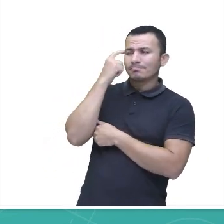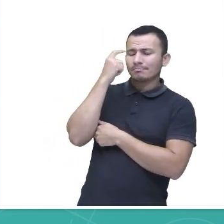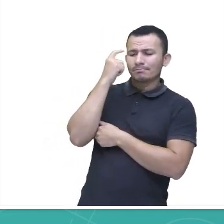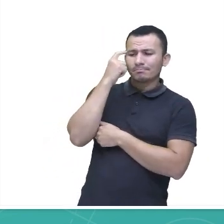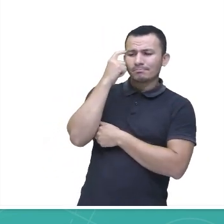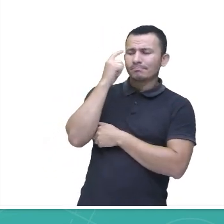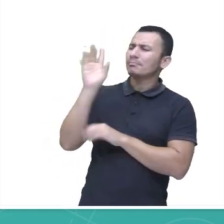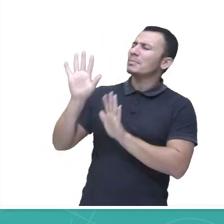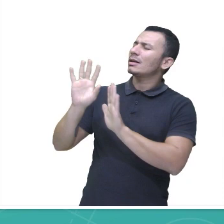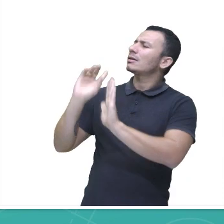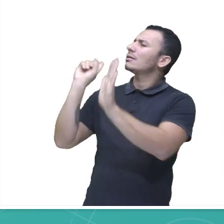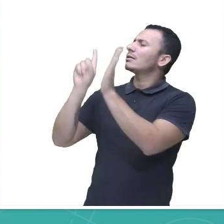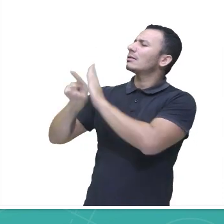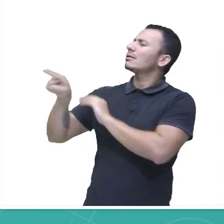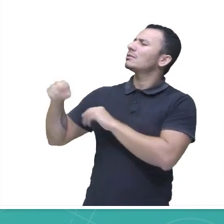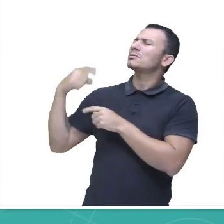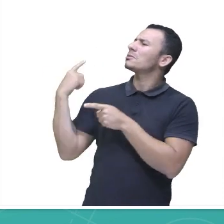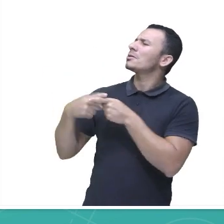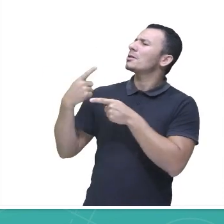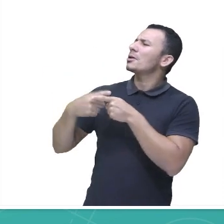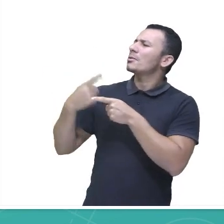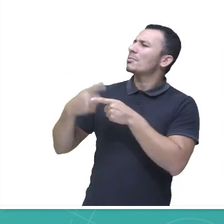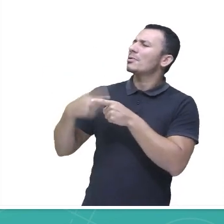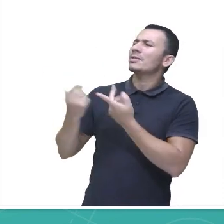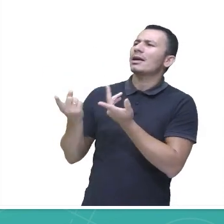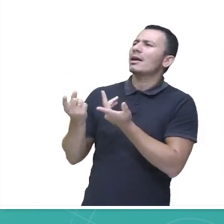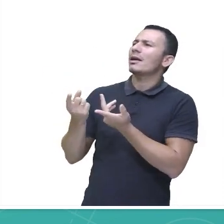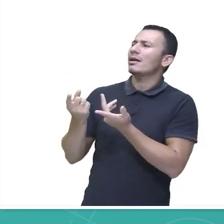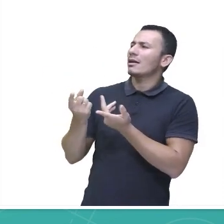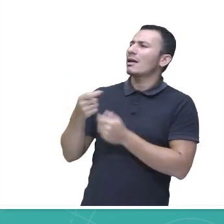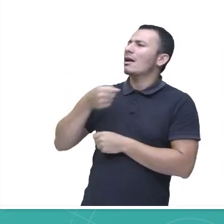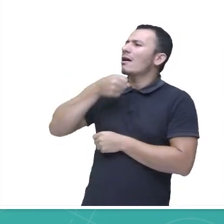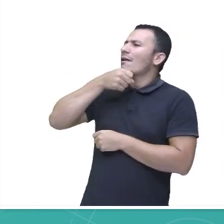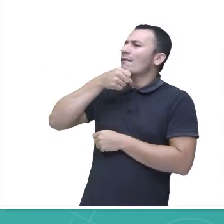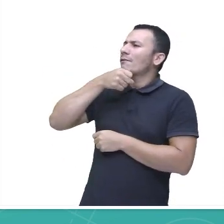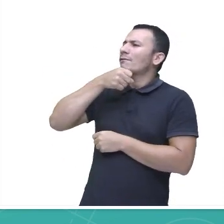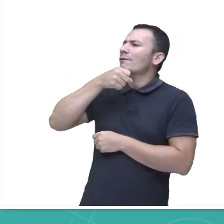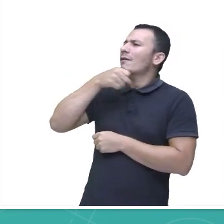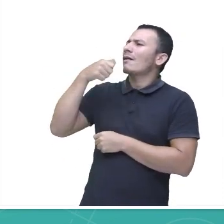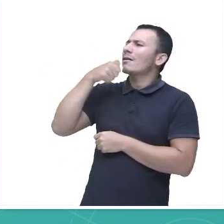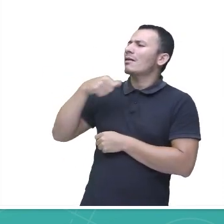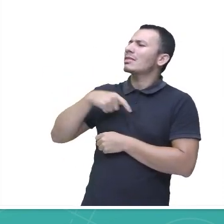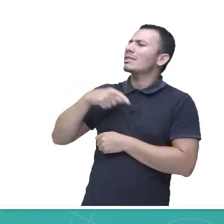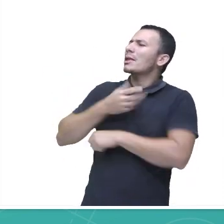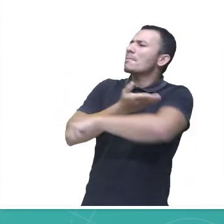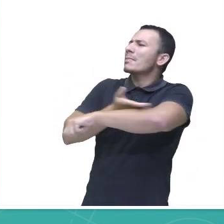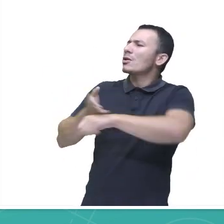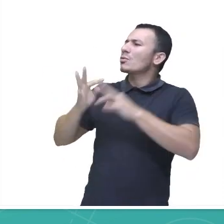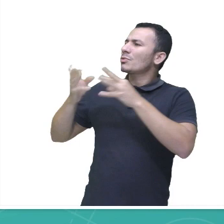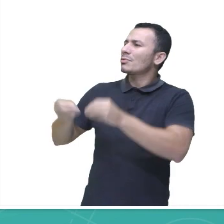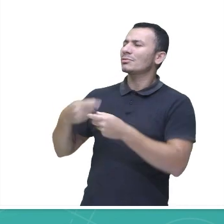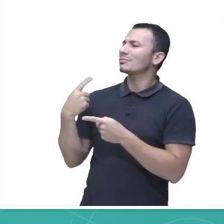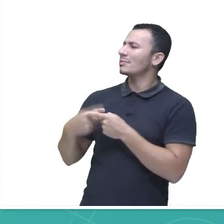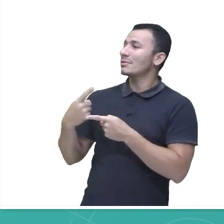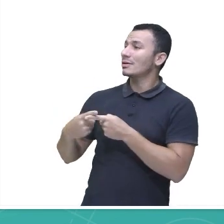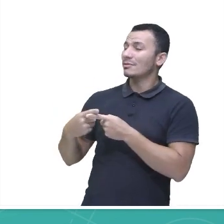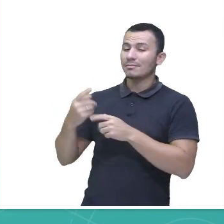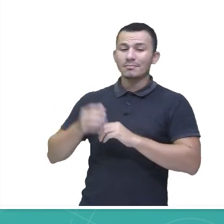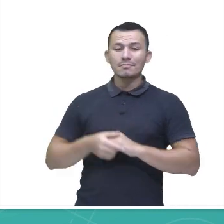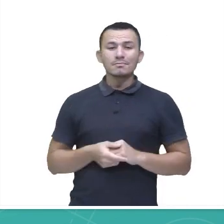perguntou: mãe, por que todos os fios de cabelo da minha avó estão brancos? Bem,